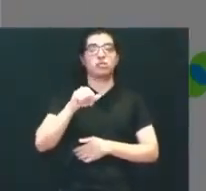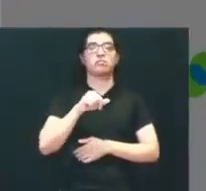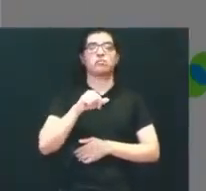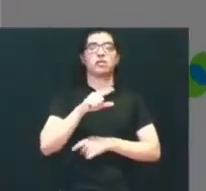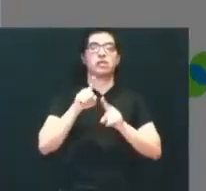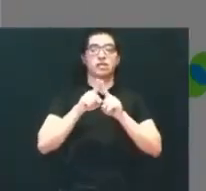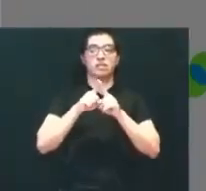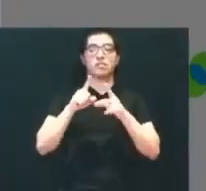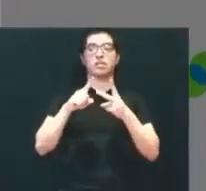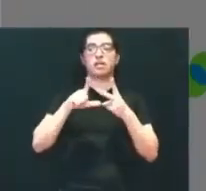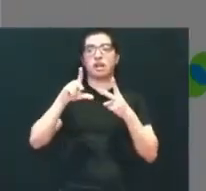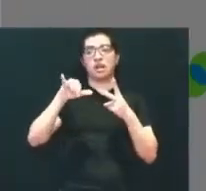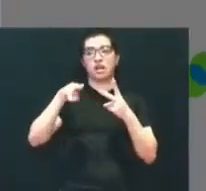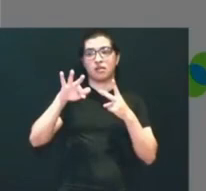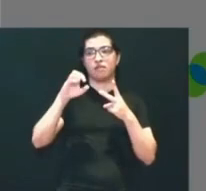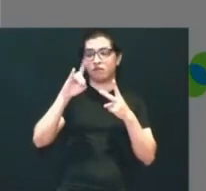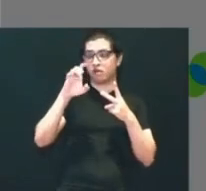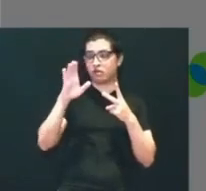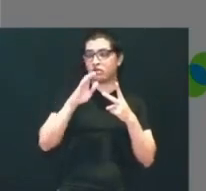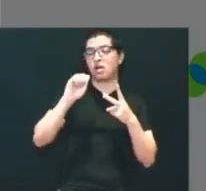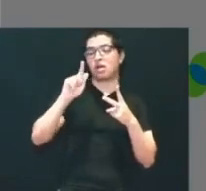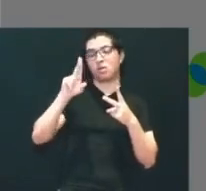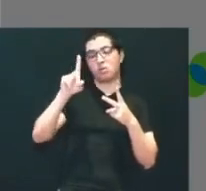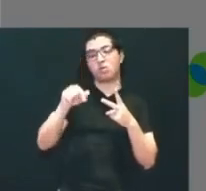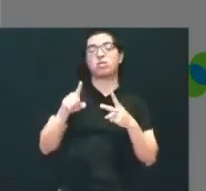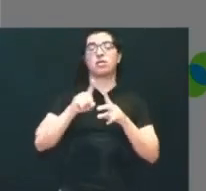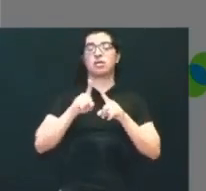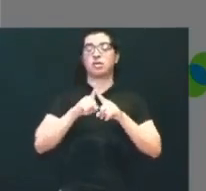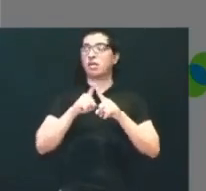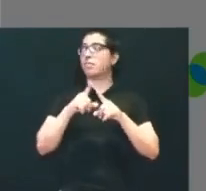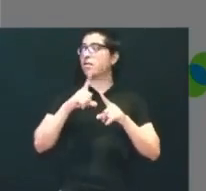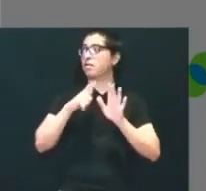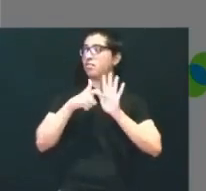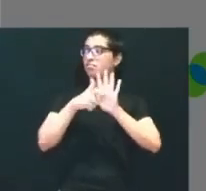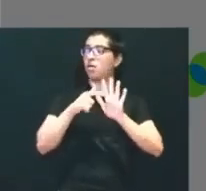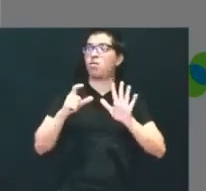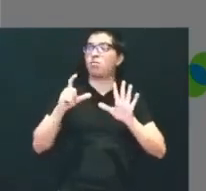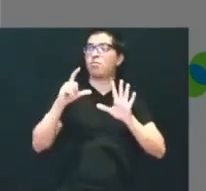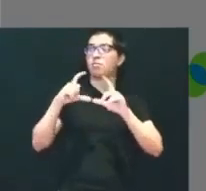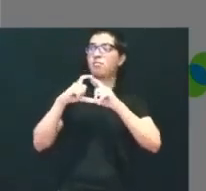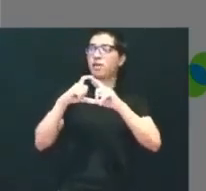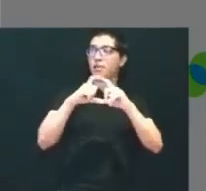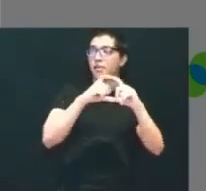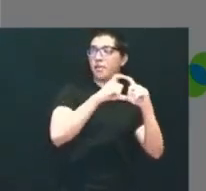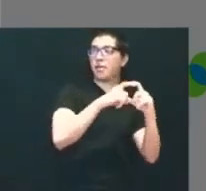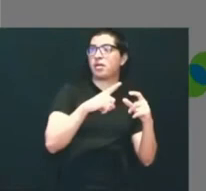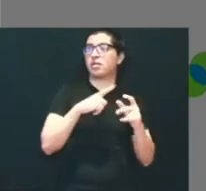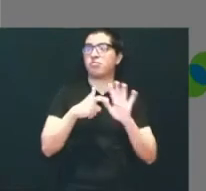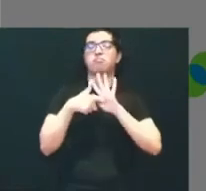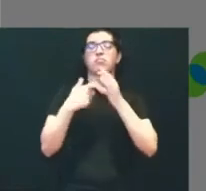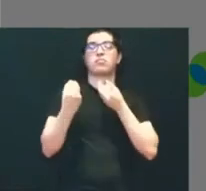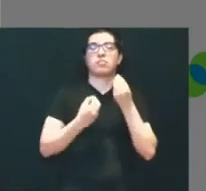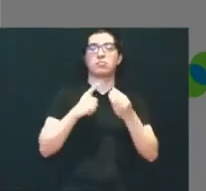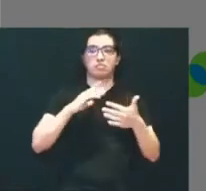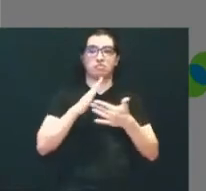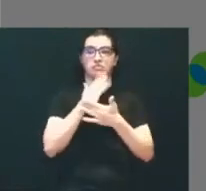linfóide aguda, e mais aqui atrás os pacientes com as outras leucemias, principalmente as leucemias crônicas, a gente vê que praticamente não